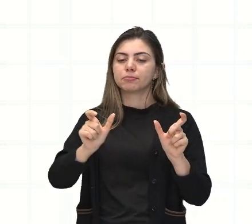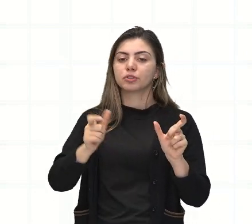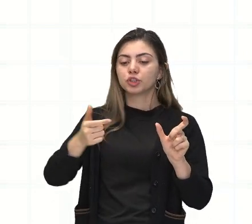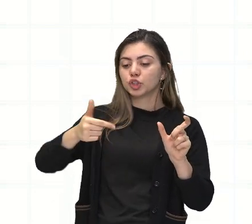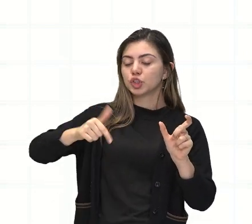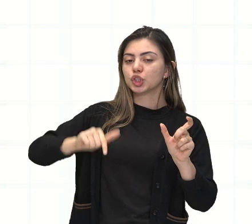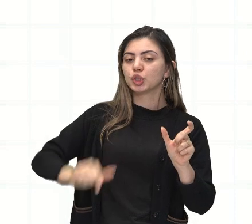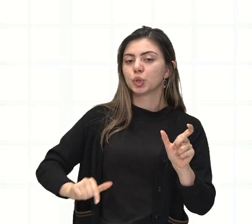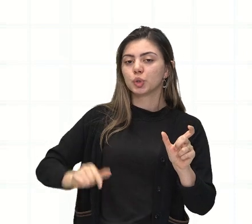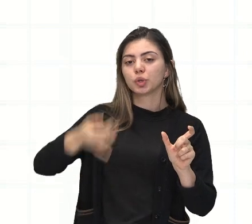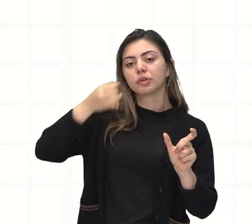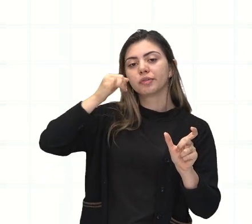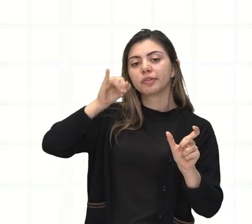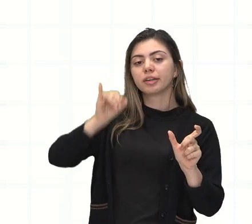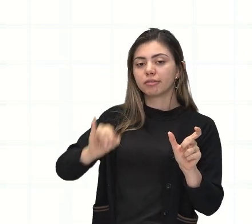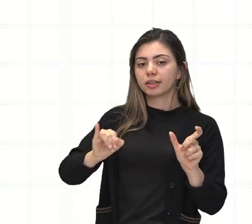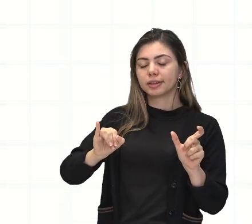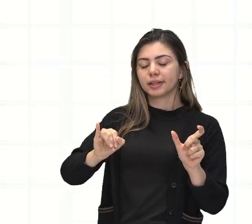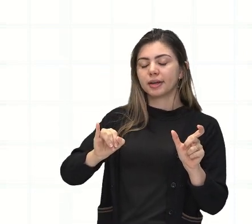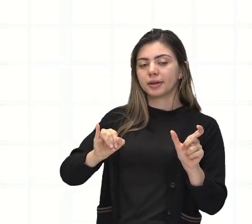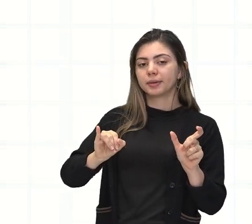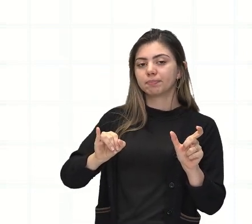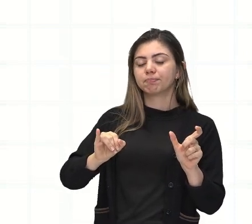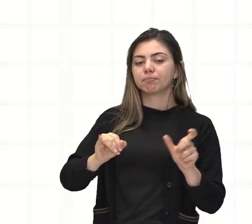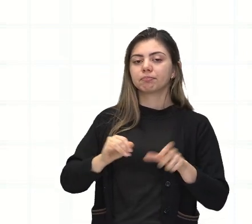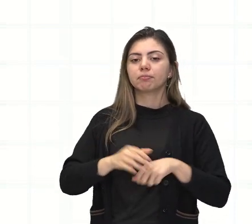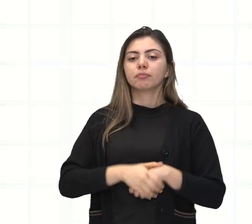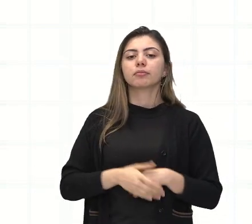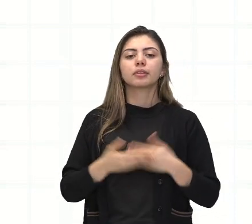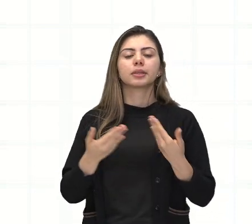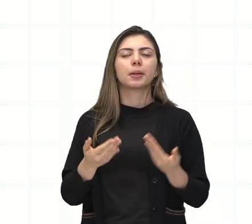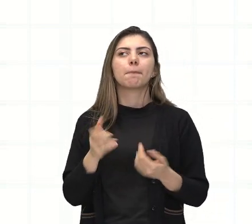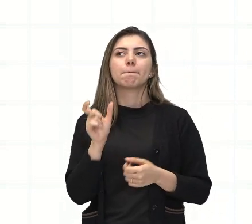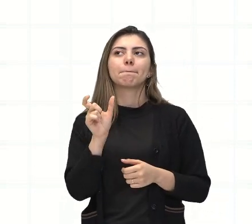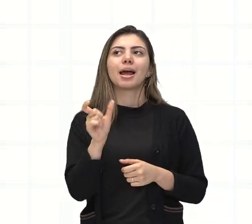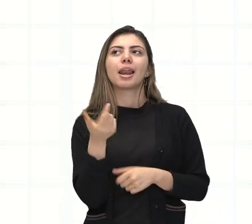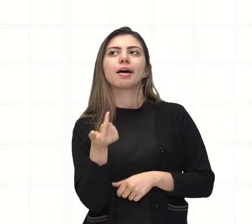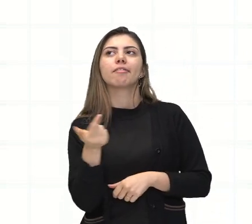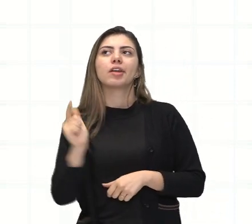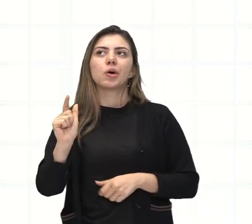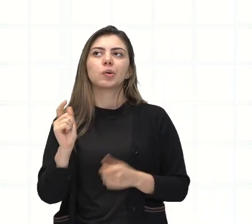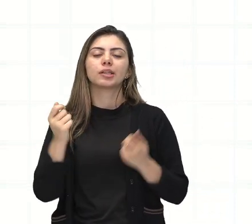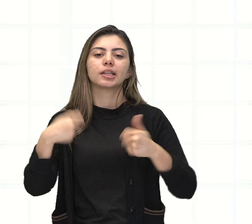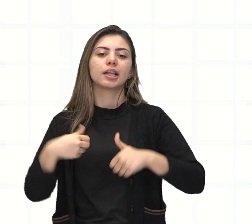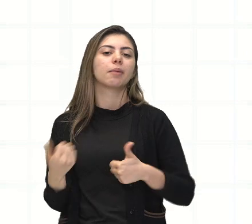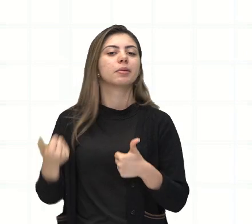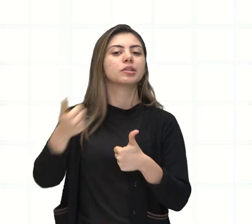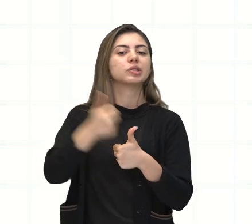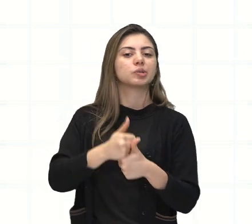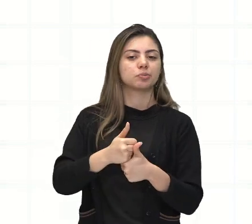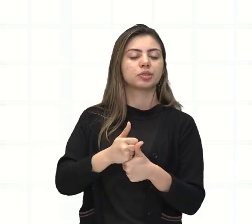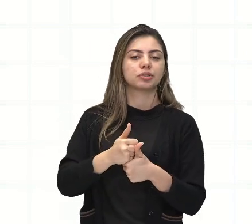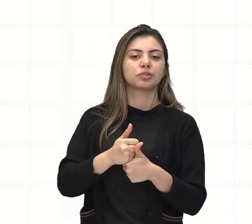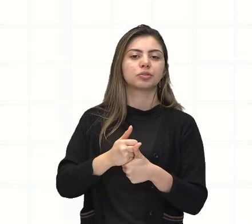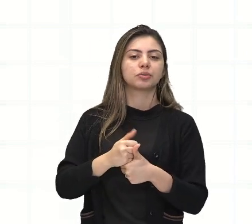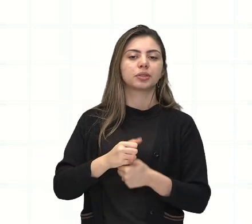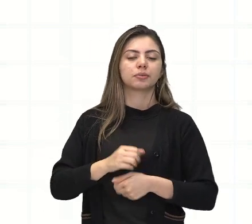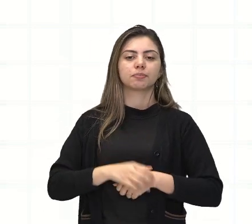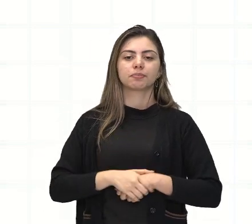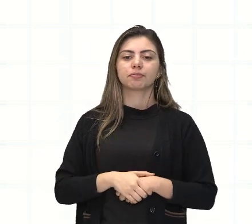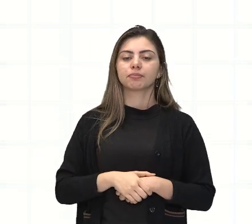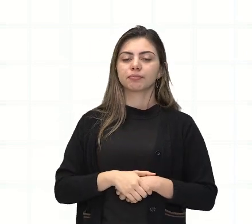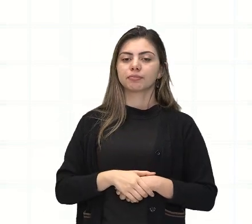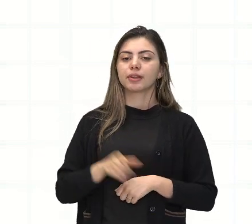palavra blusa, né? Que palavra foi empregada na fala da